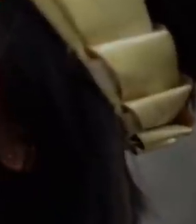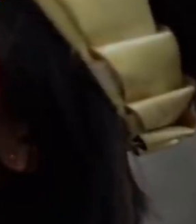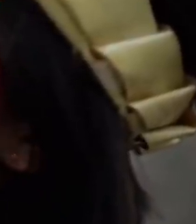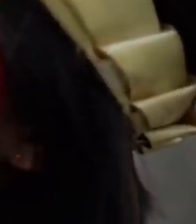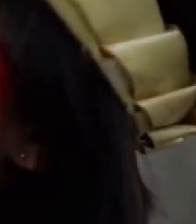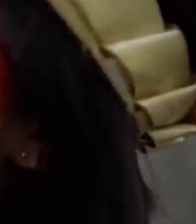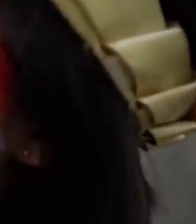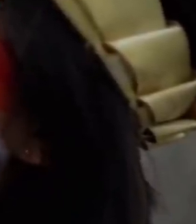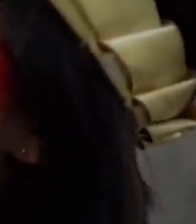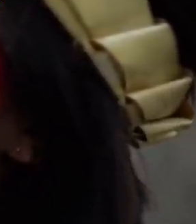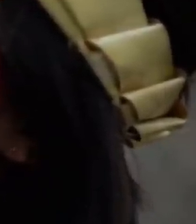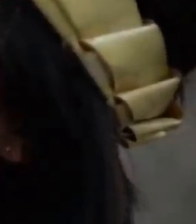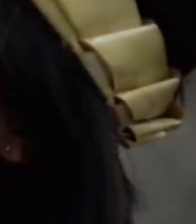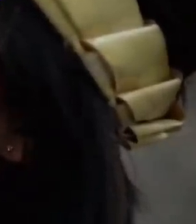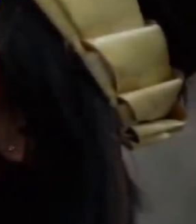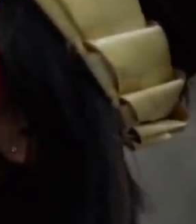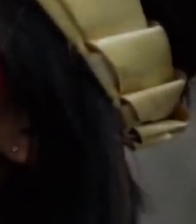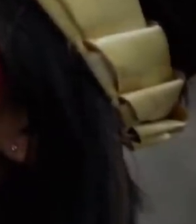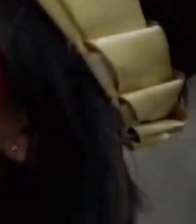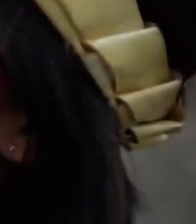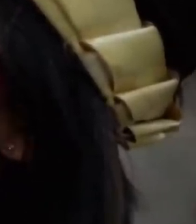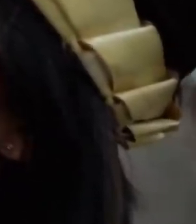aí